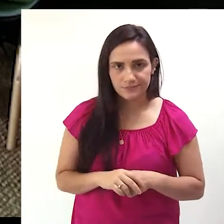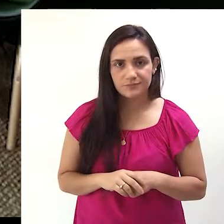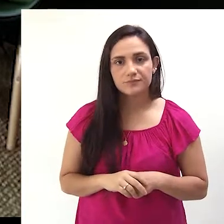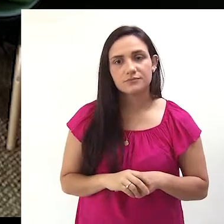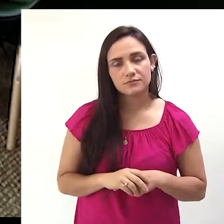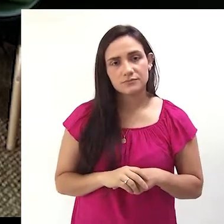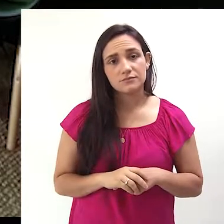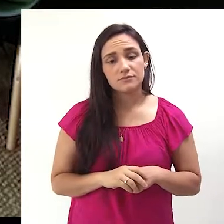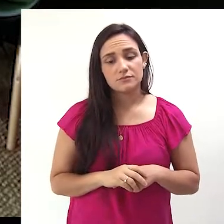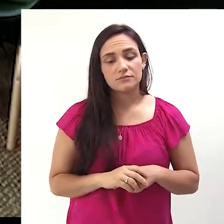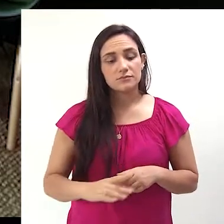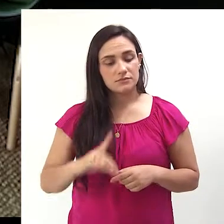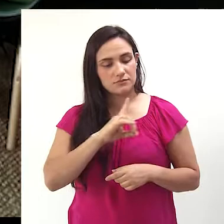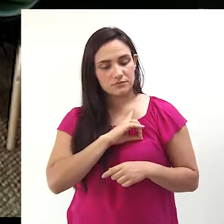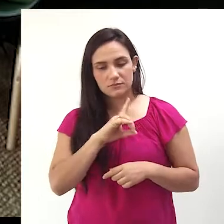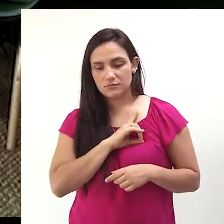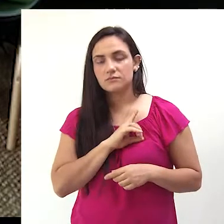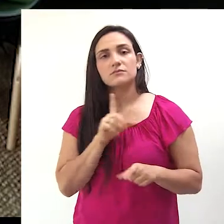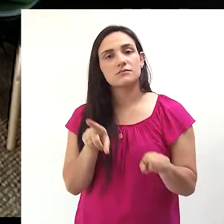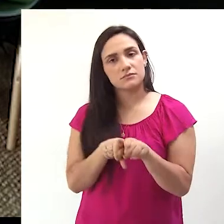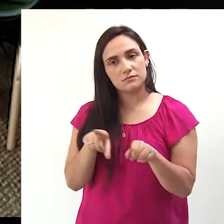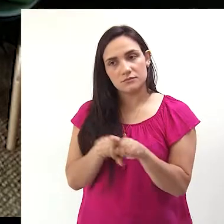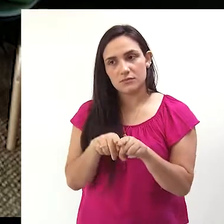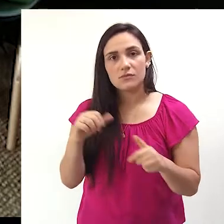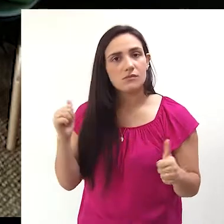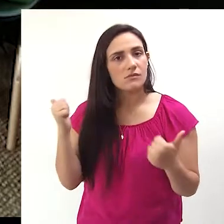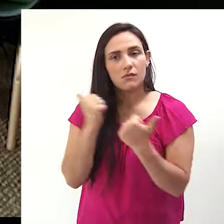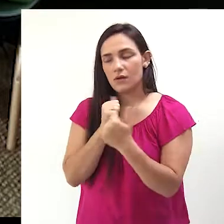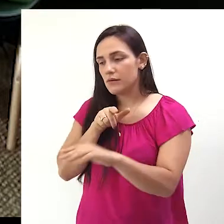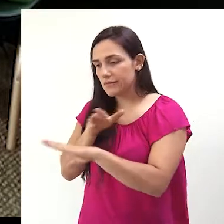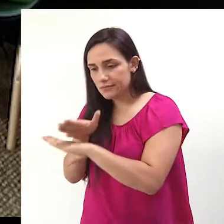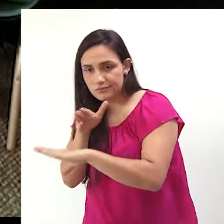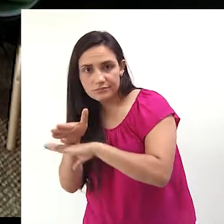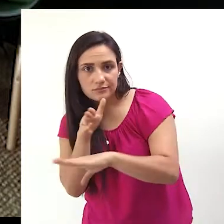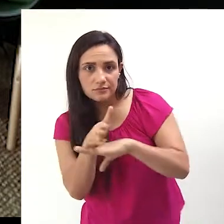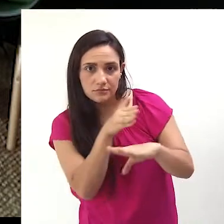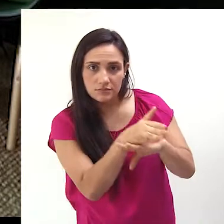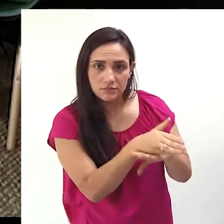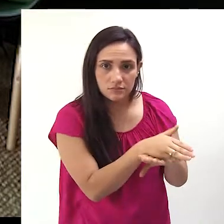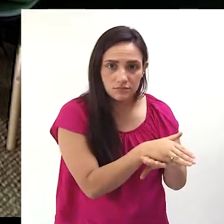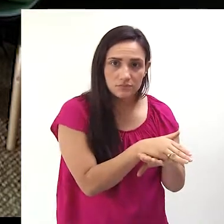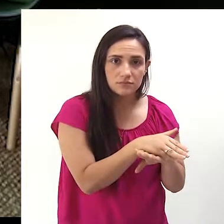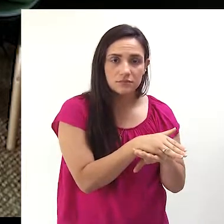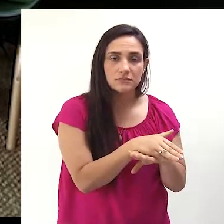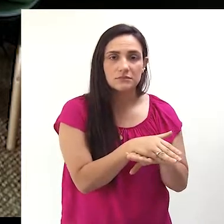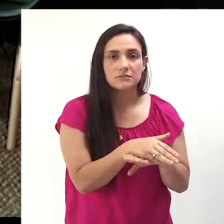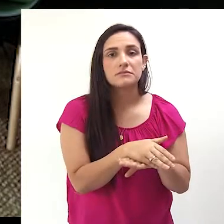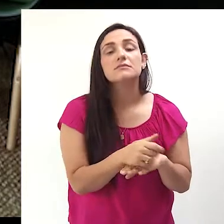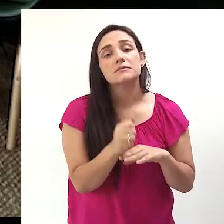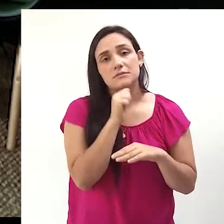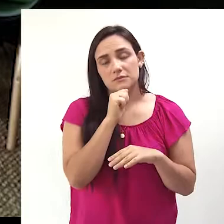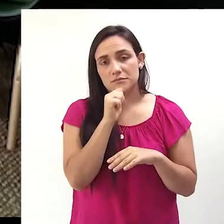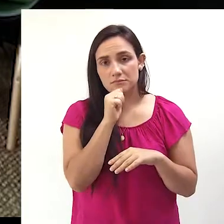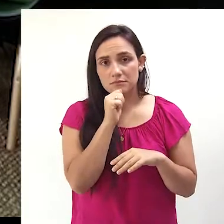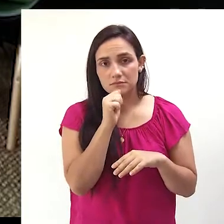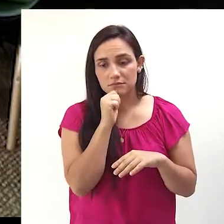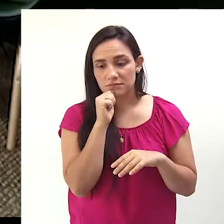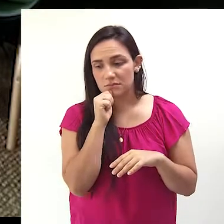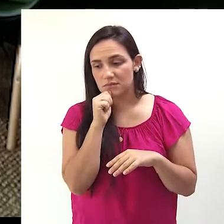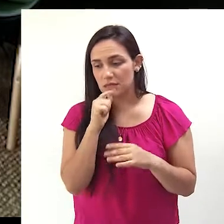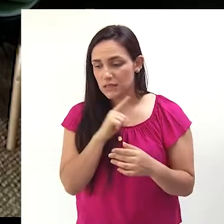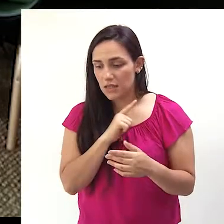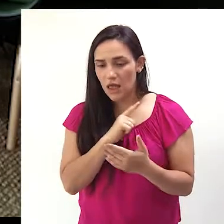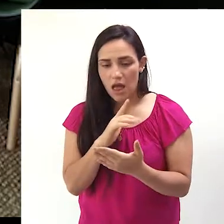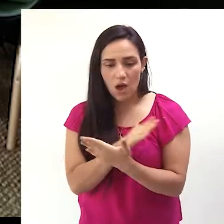sejam de atribuição da Deleagro, a Deleagro vai prestar apoio às unidades, sempre que for solicitado, às unidades locais. Então, mesmo que não atinja esse